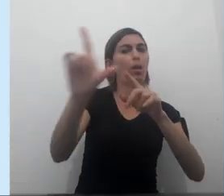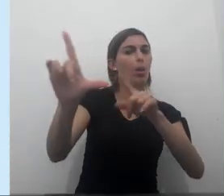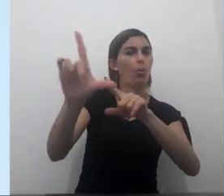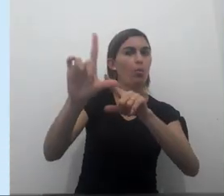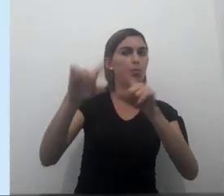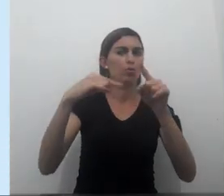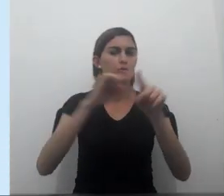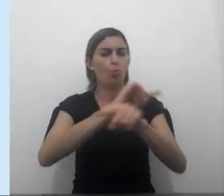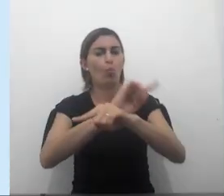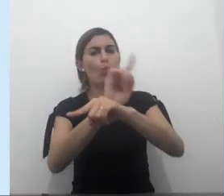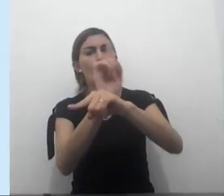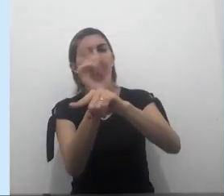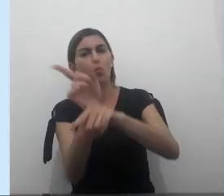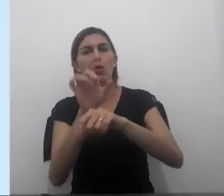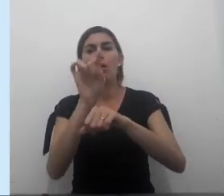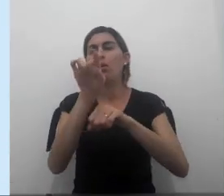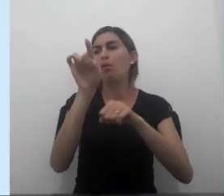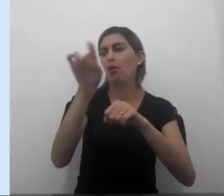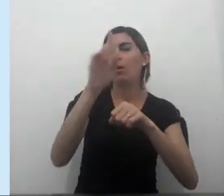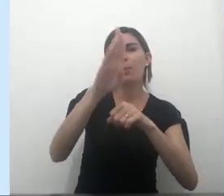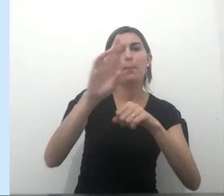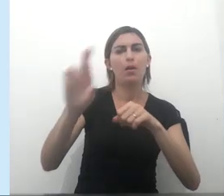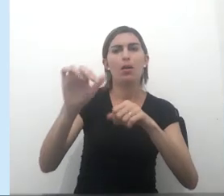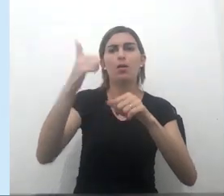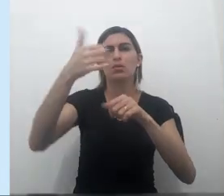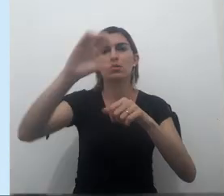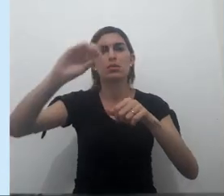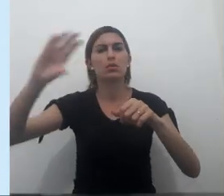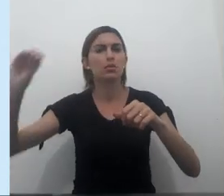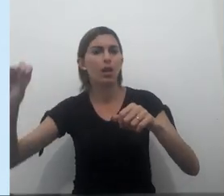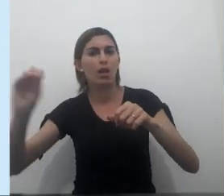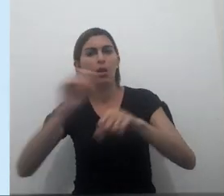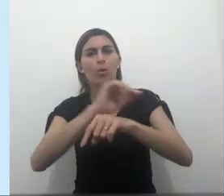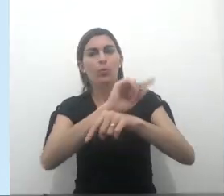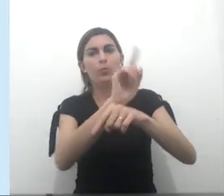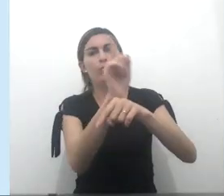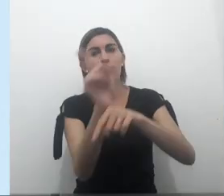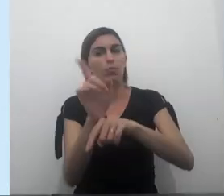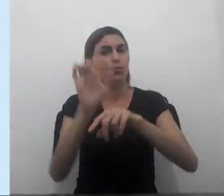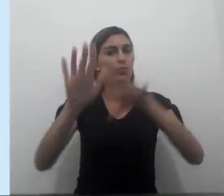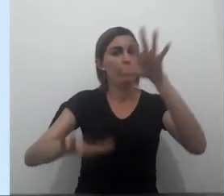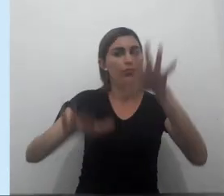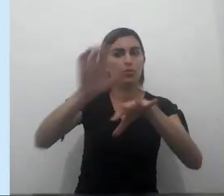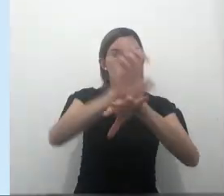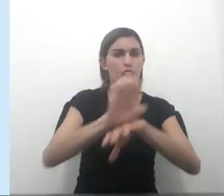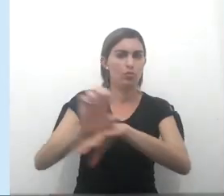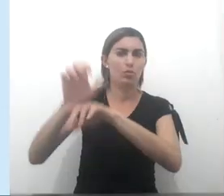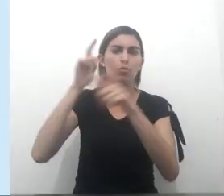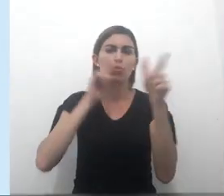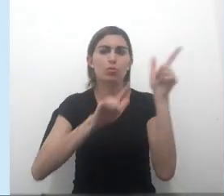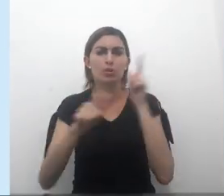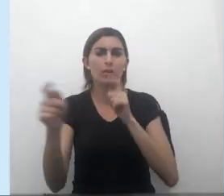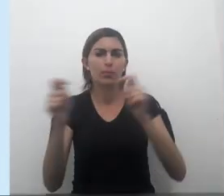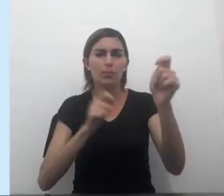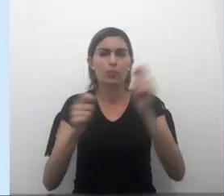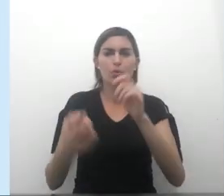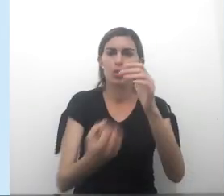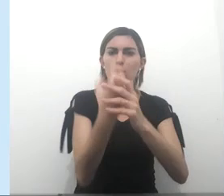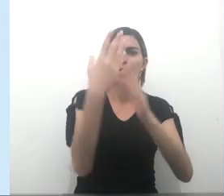km por hora, ou você só pode andar aí na BR até 100 km por hora. Então, o Estado ele